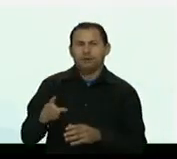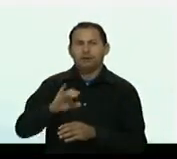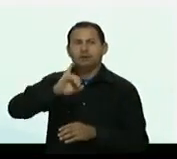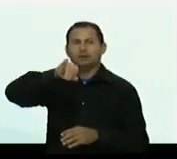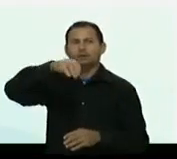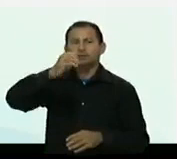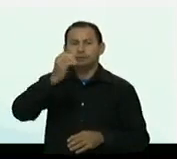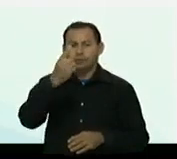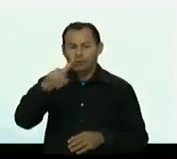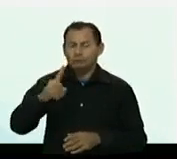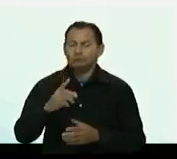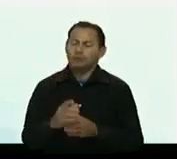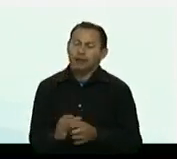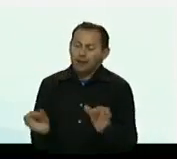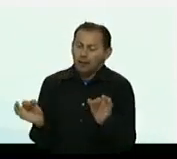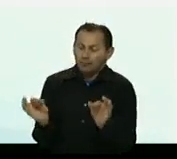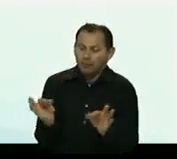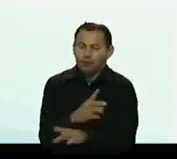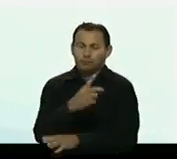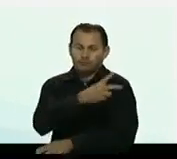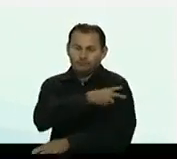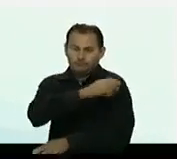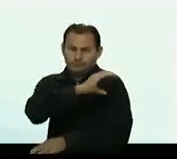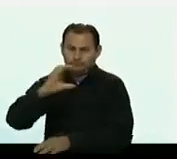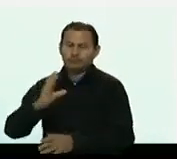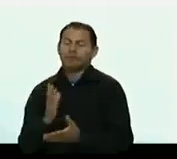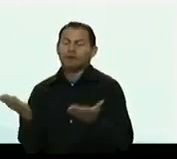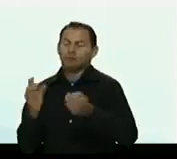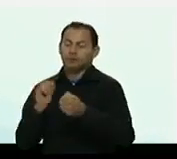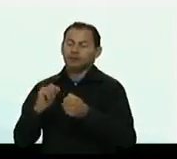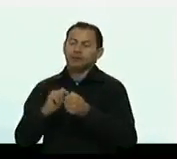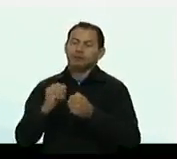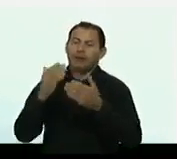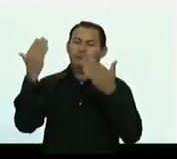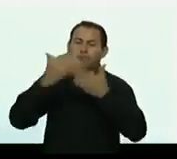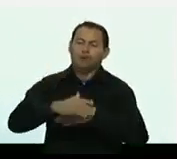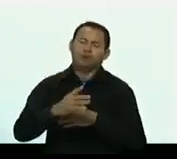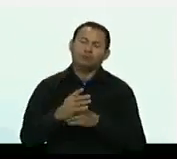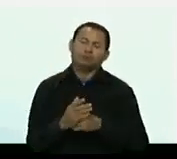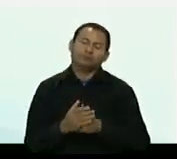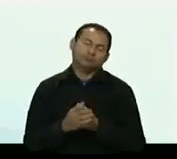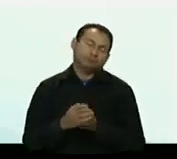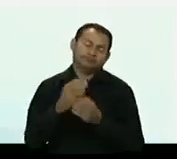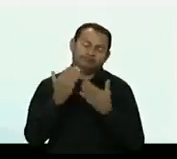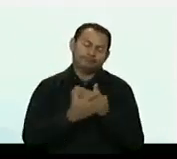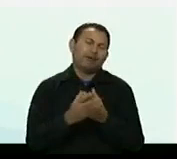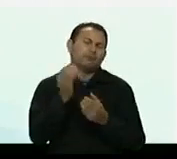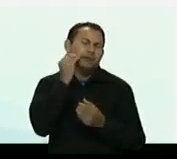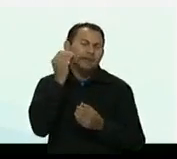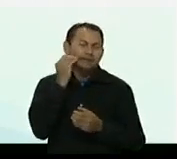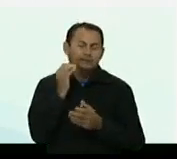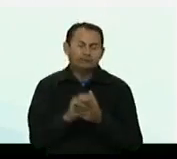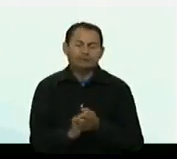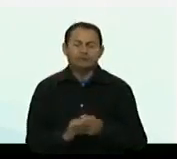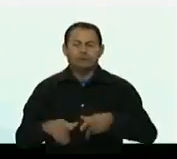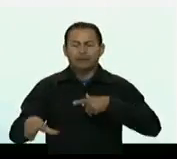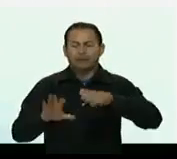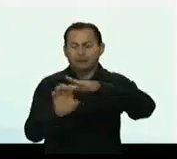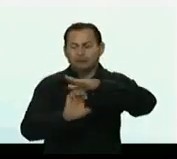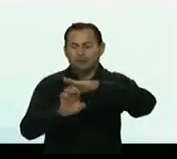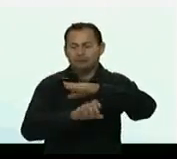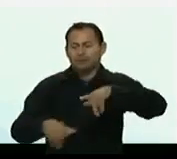João acabou de concluir o ensino médio e irá participar de um processo seletivo de uma empresa multinacional para o trabalho